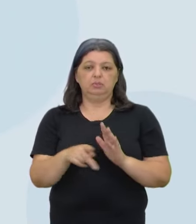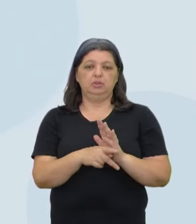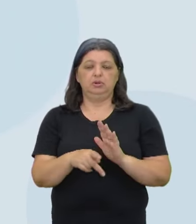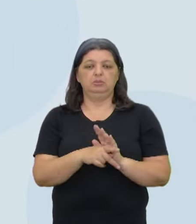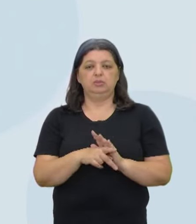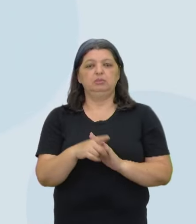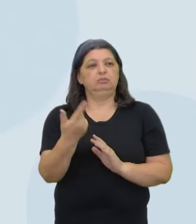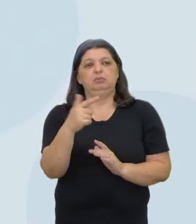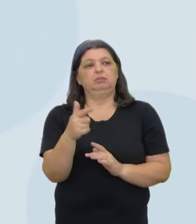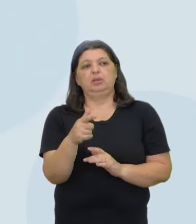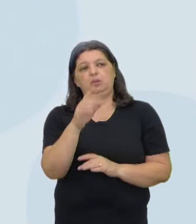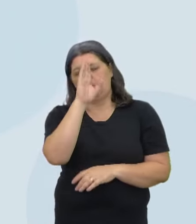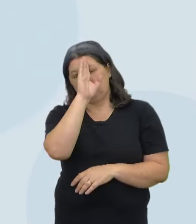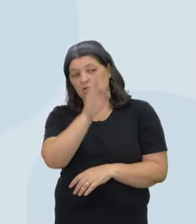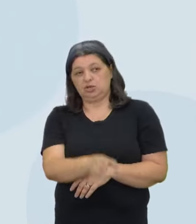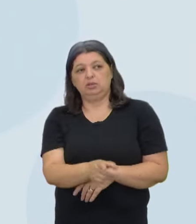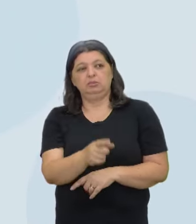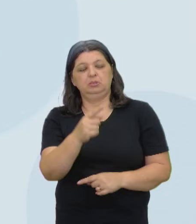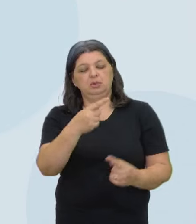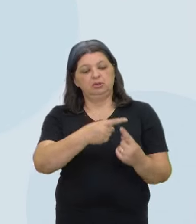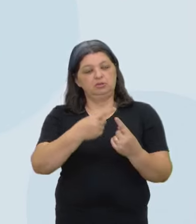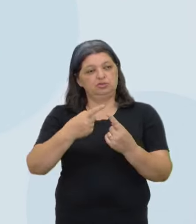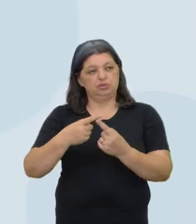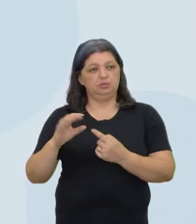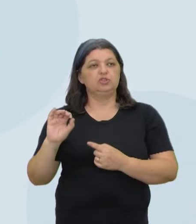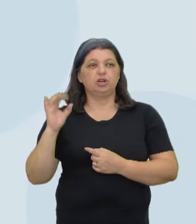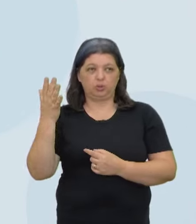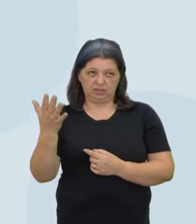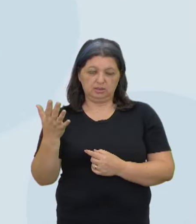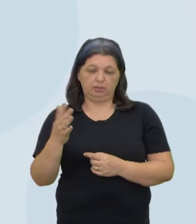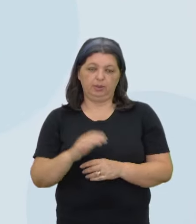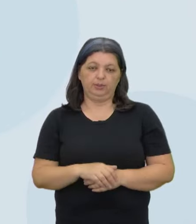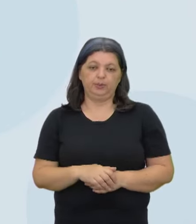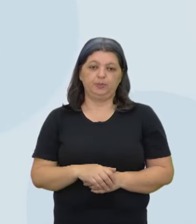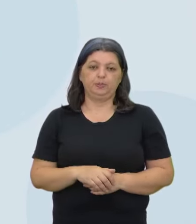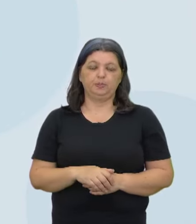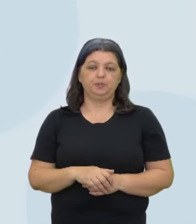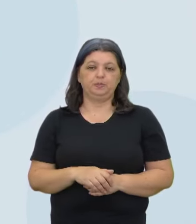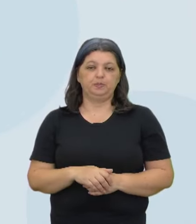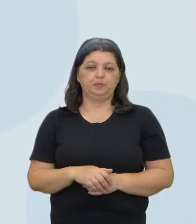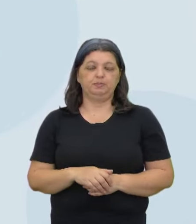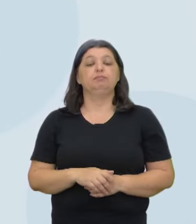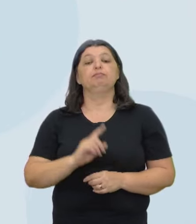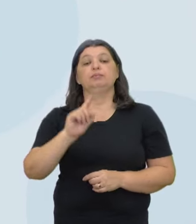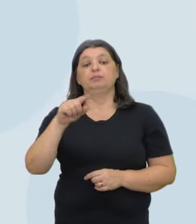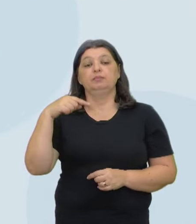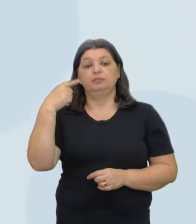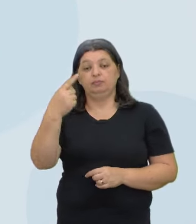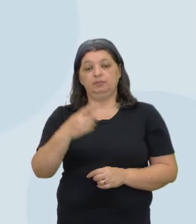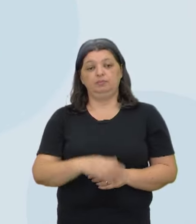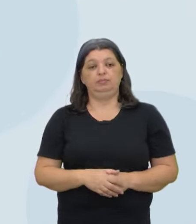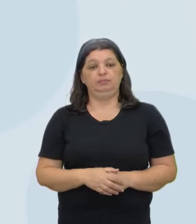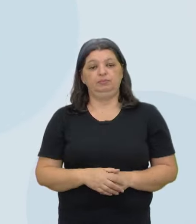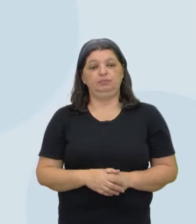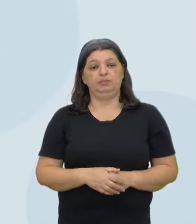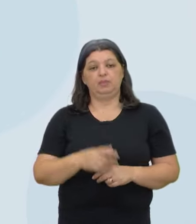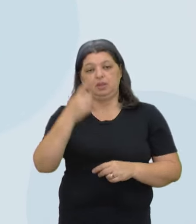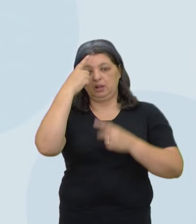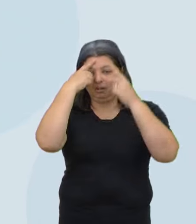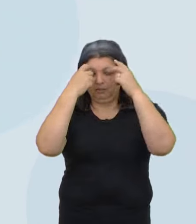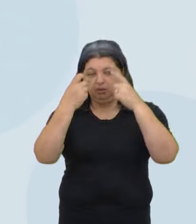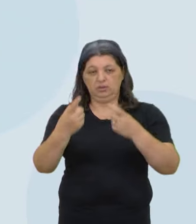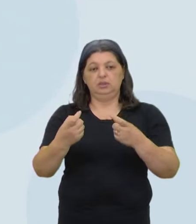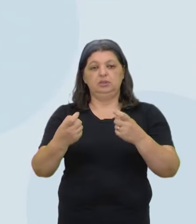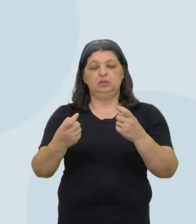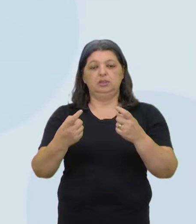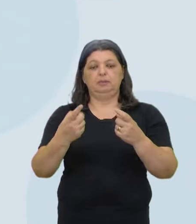que é nesses tipos de situações, né? Próxima, violência psicológica. E eu